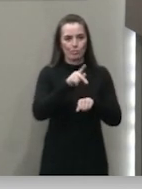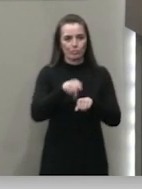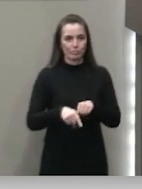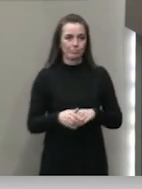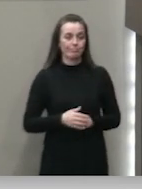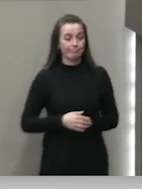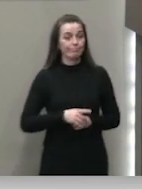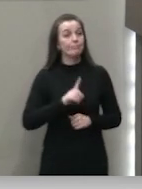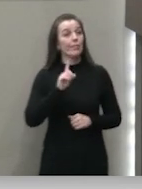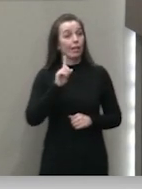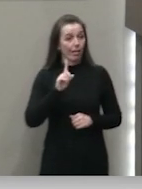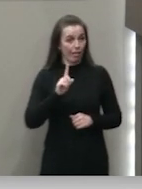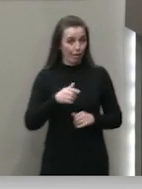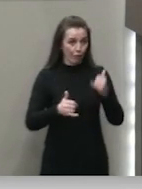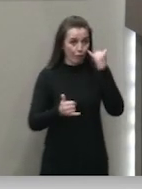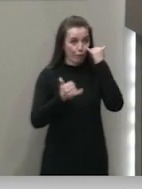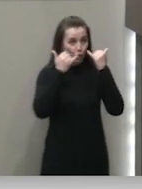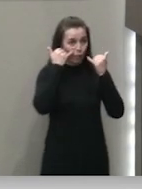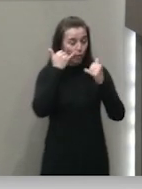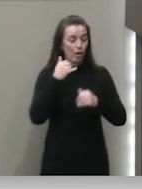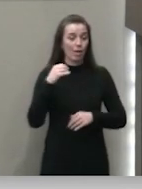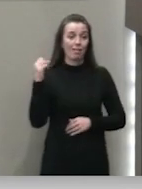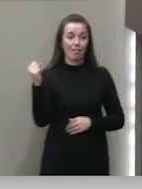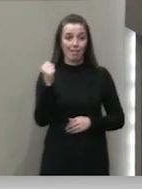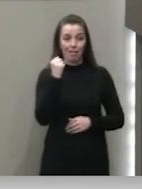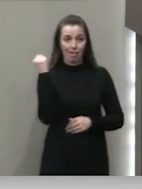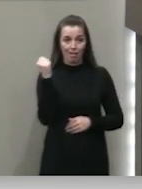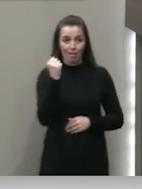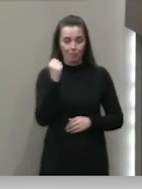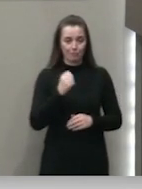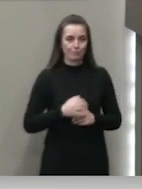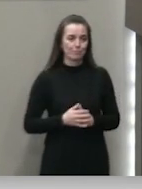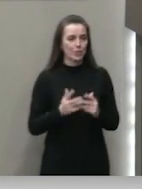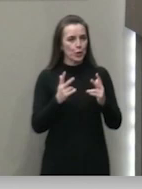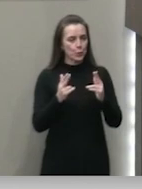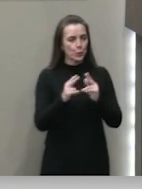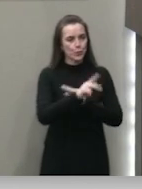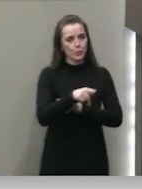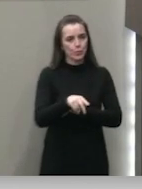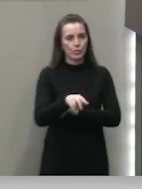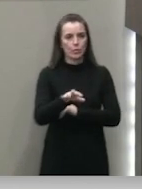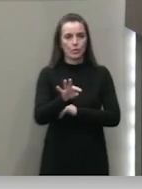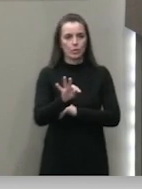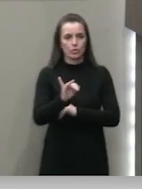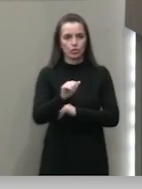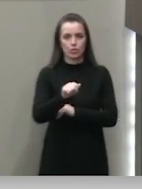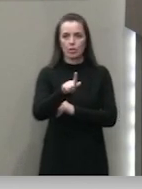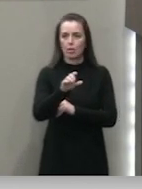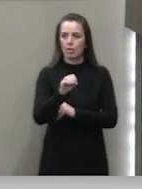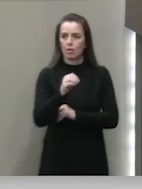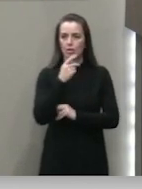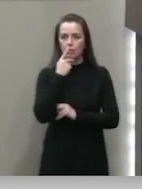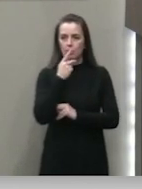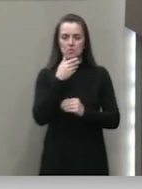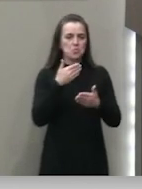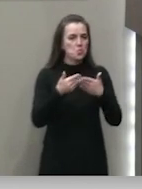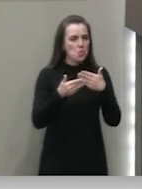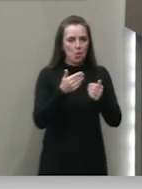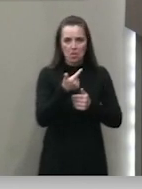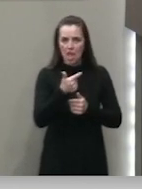dado gritante. Como o professor Tiago falou, em qualquer outra categoria, isso seria um